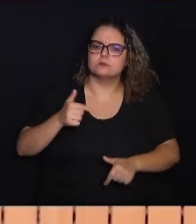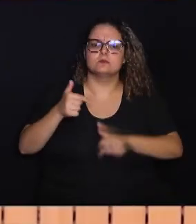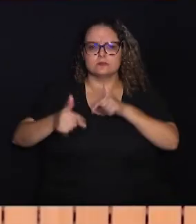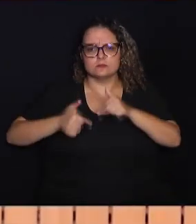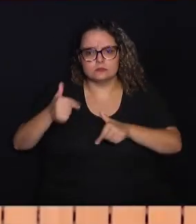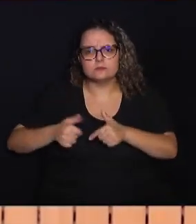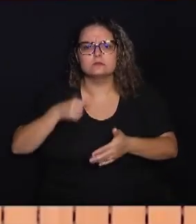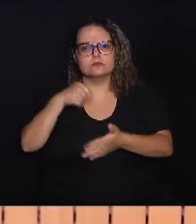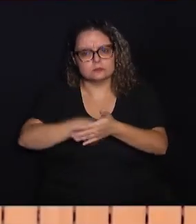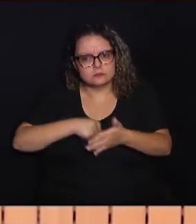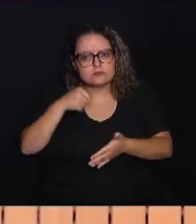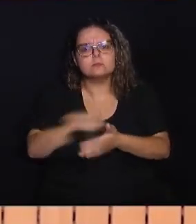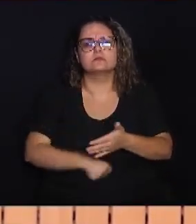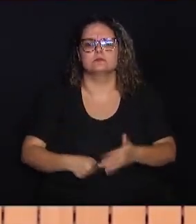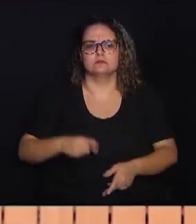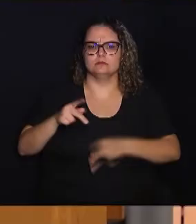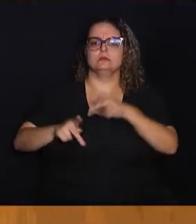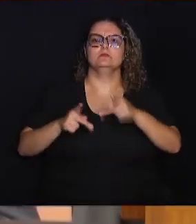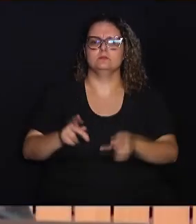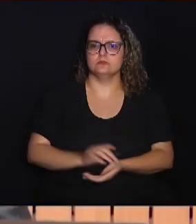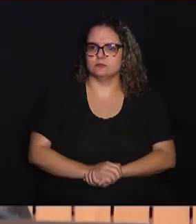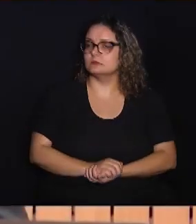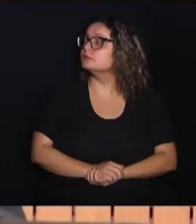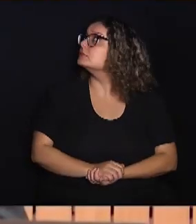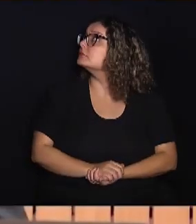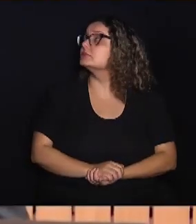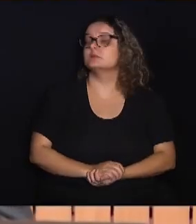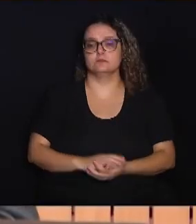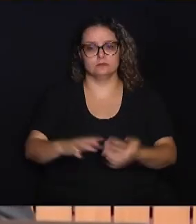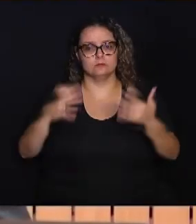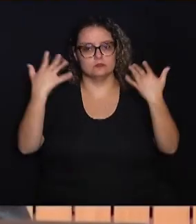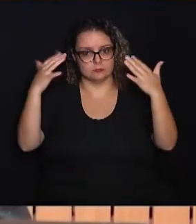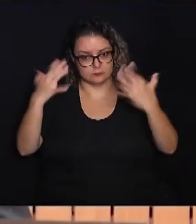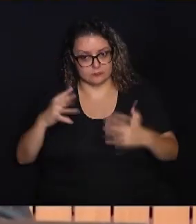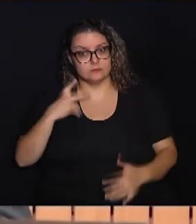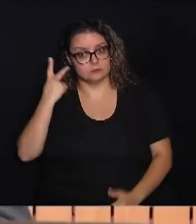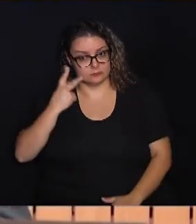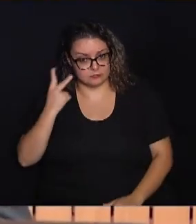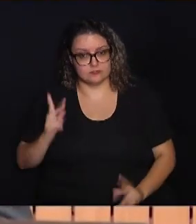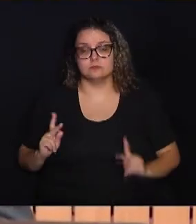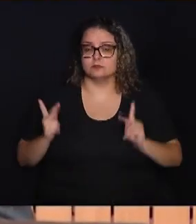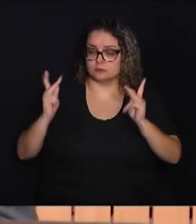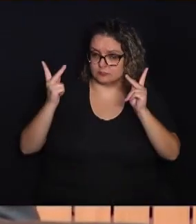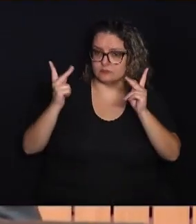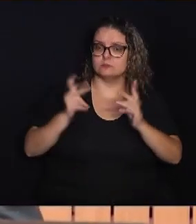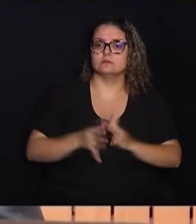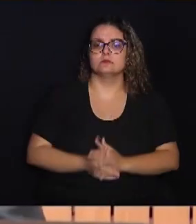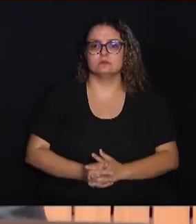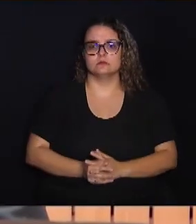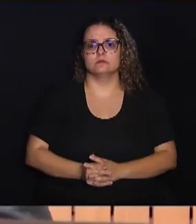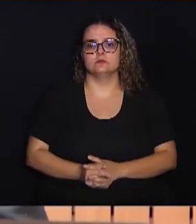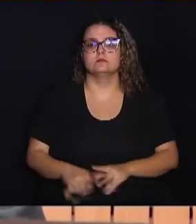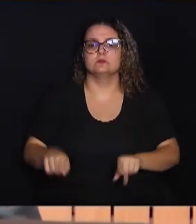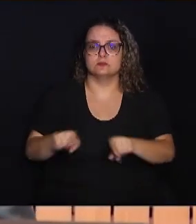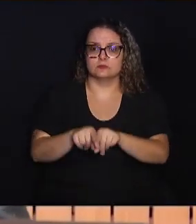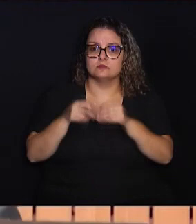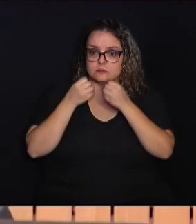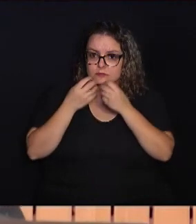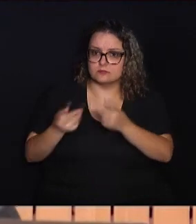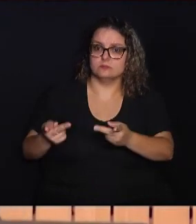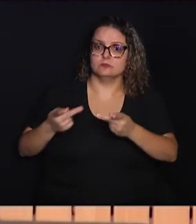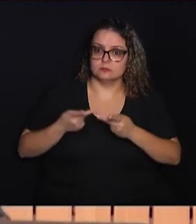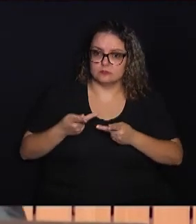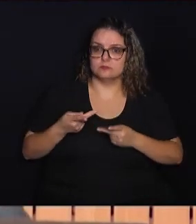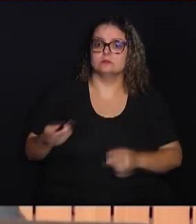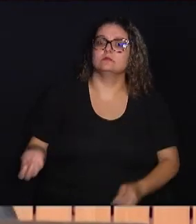que suam pela população parabenizar os vereadores eleit também dar as boas-vindas pros